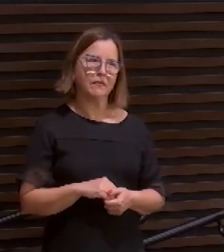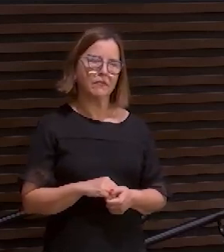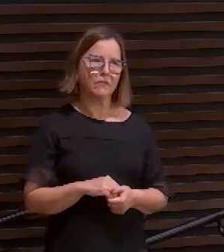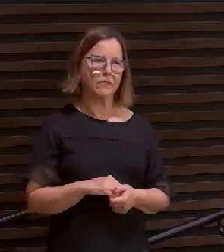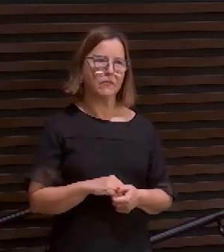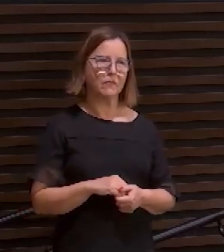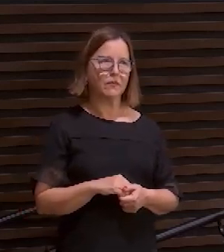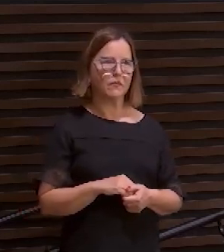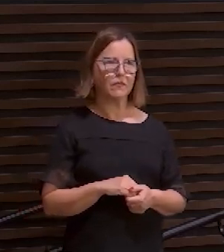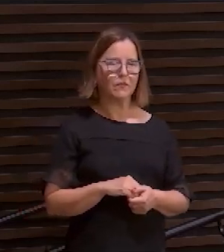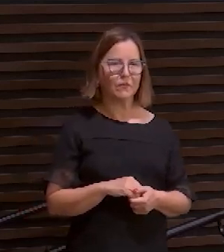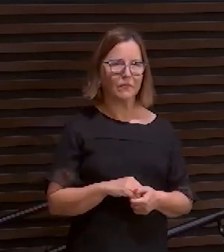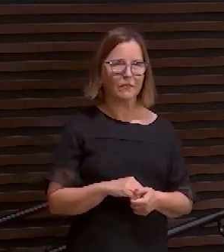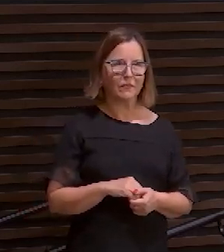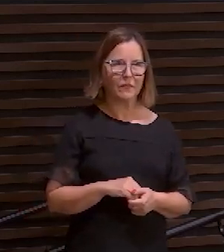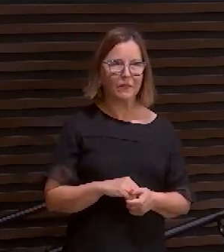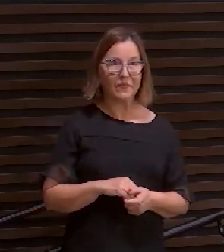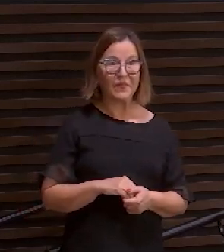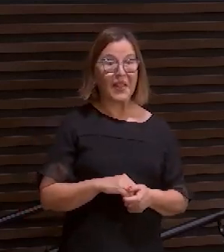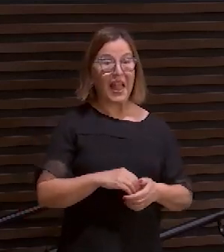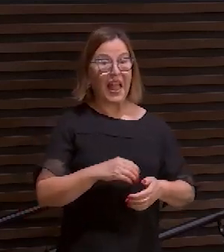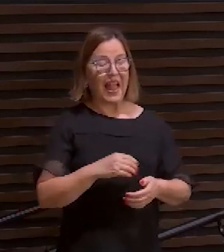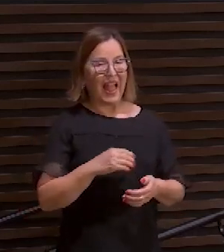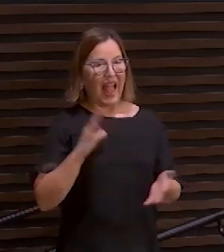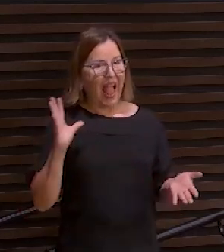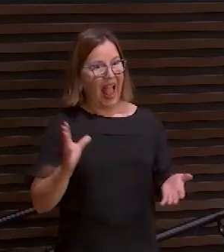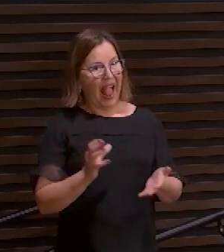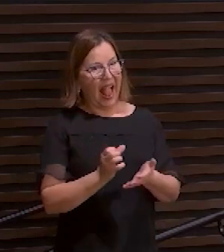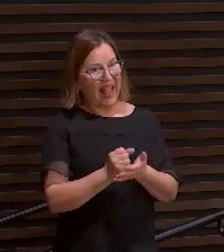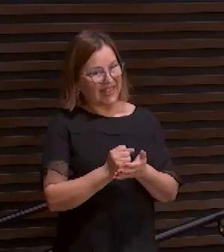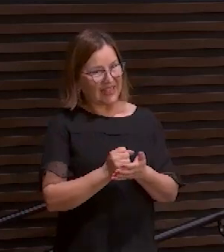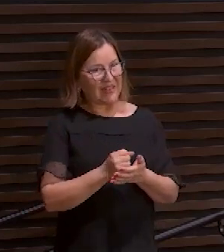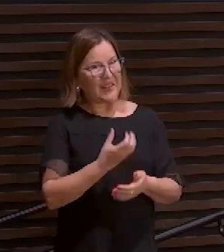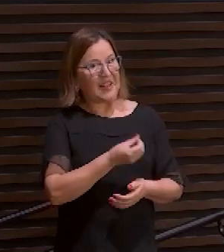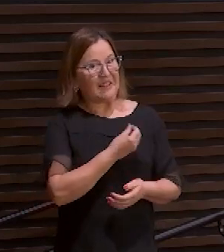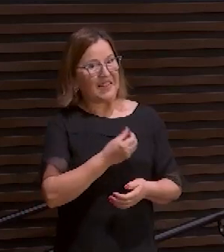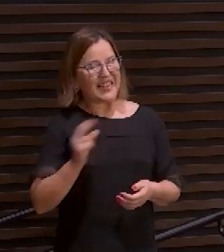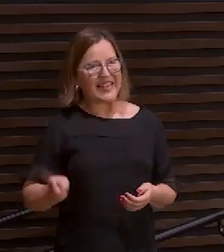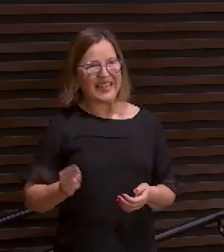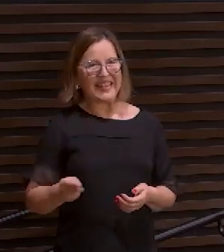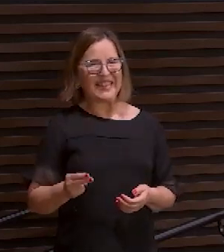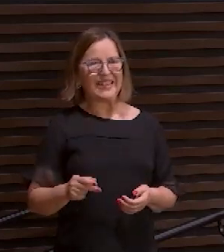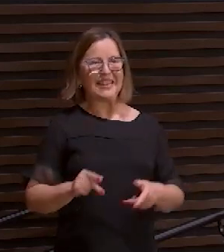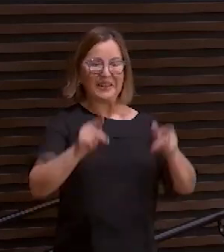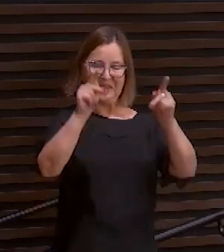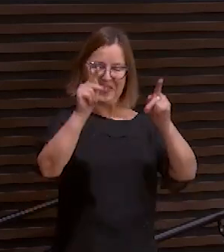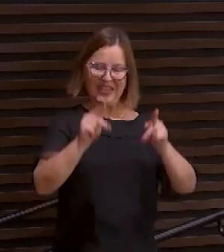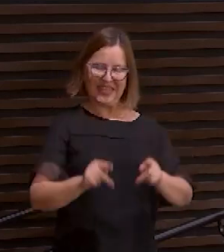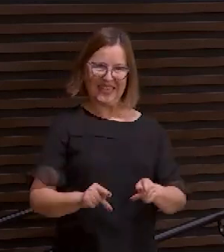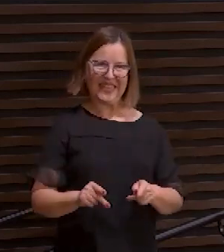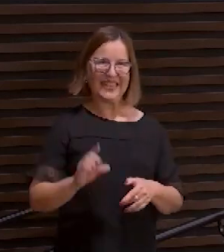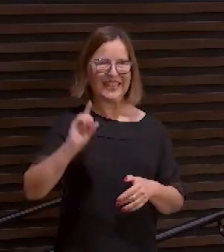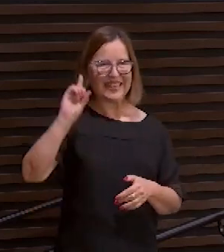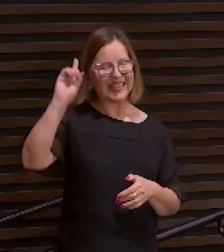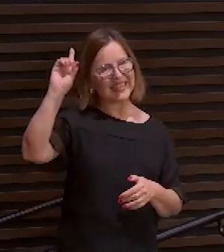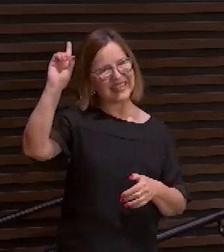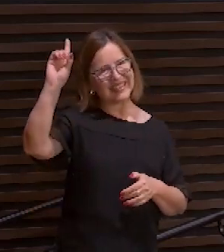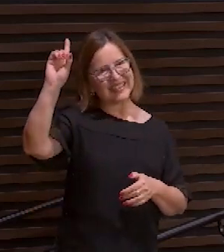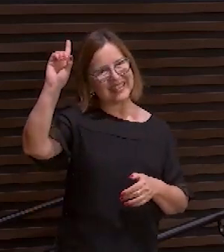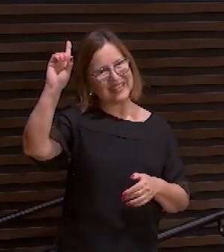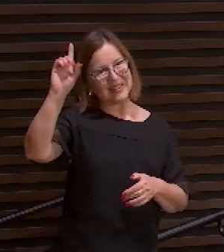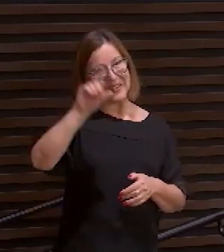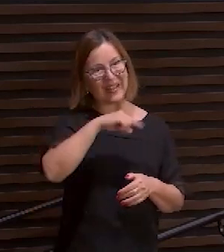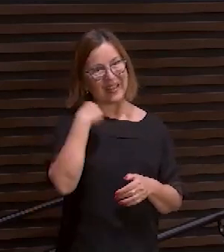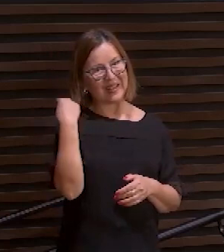Como a redenção final, a vida eterna, a presença constante de Deus em